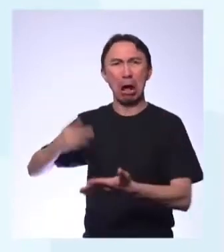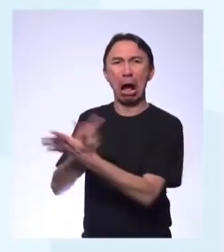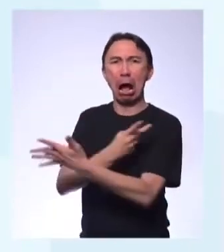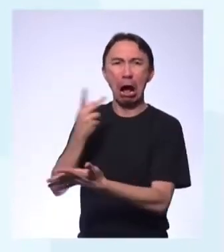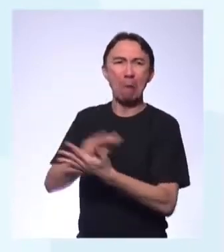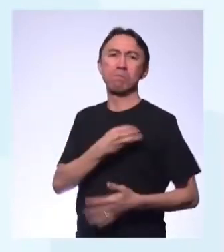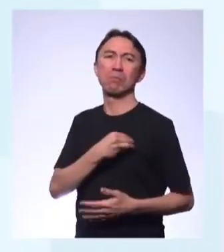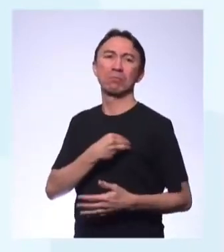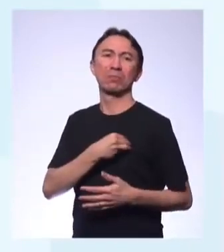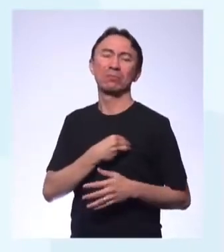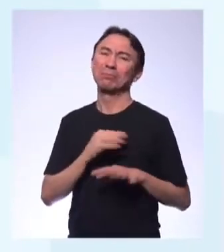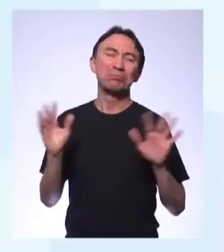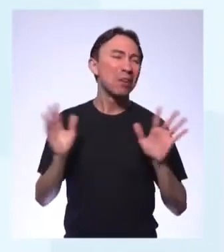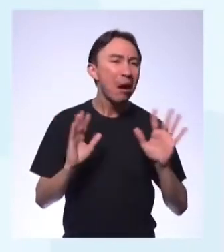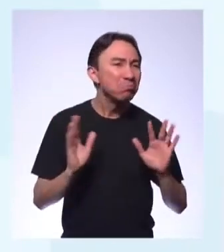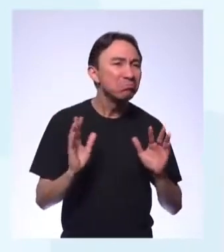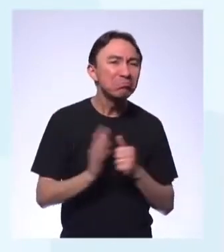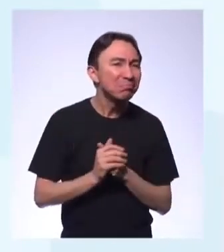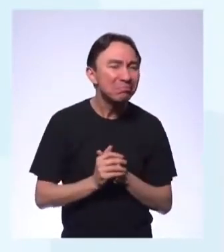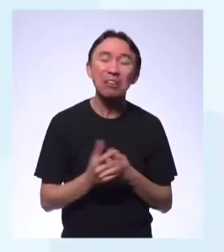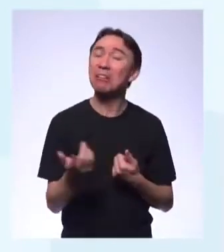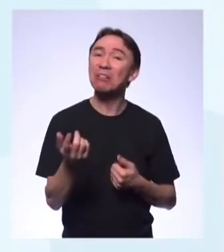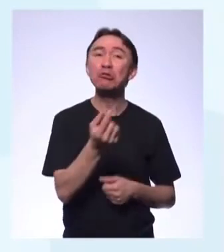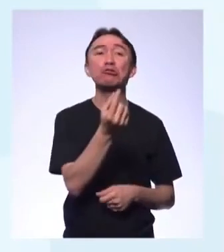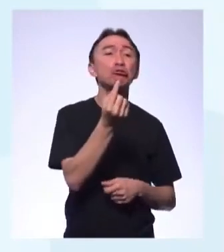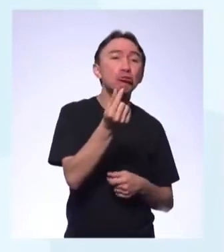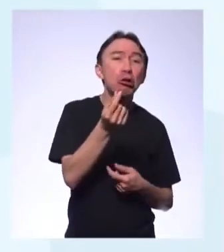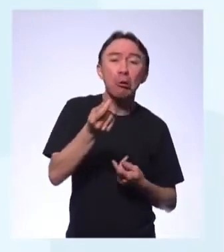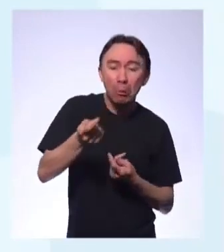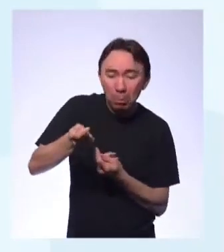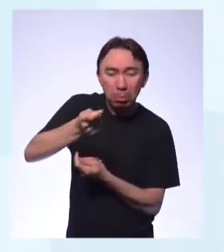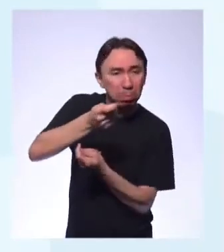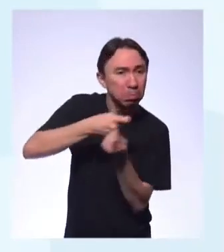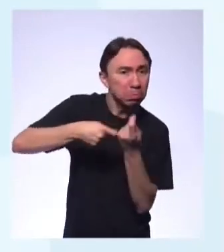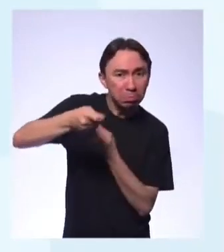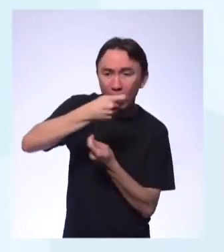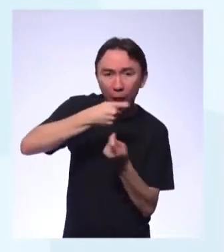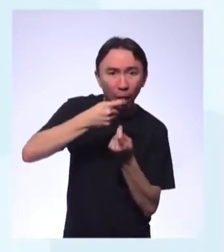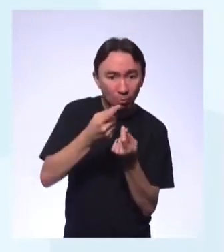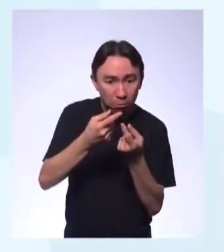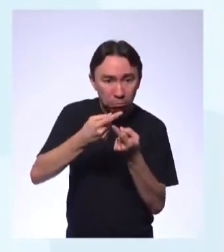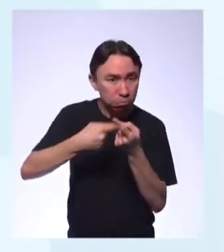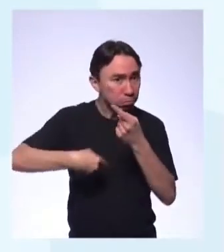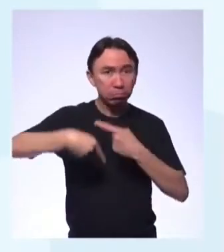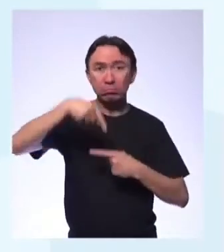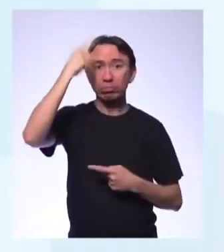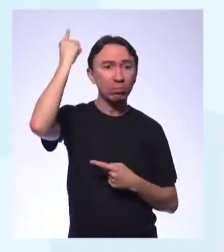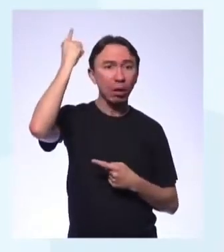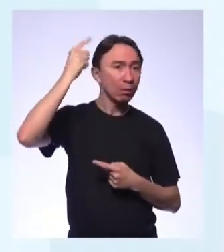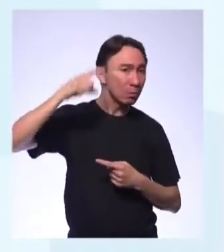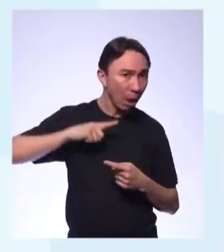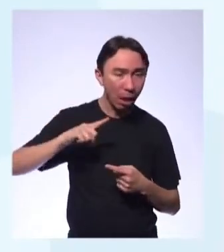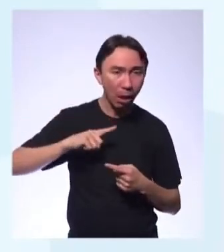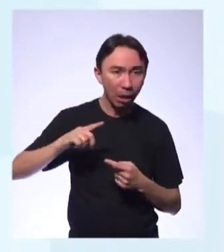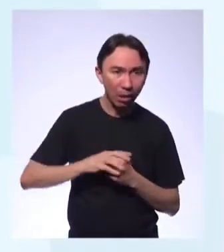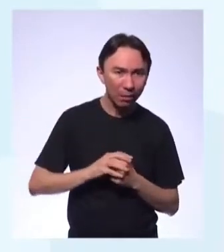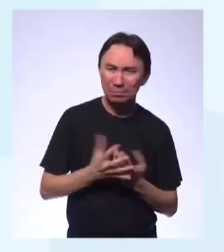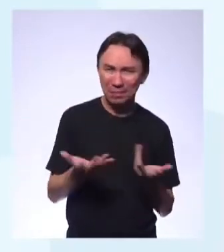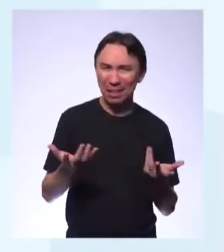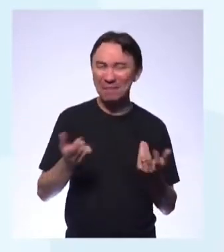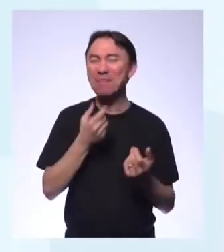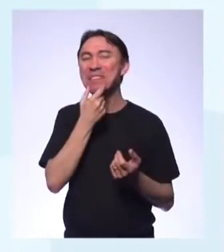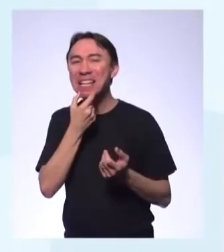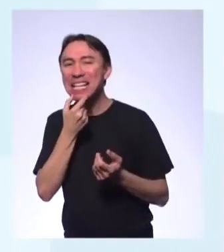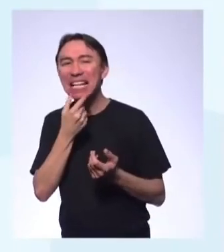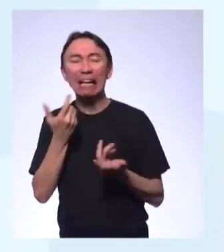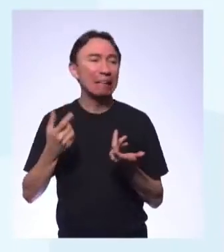Tá? Então, atividades econômicas que geram o lucro, né, dentro de uma Inglaterra que está aí, né,